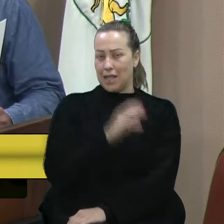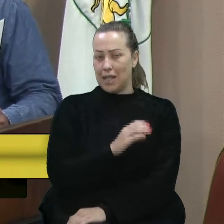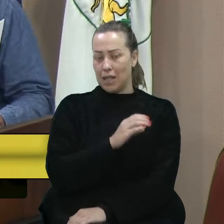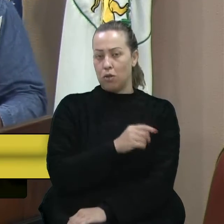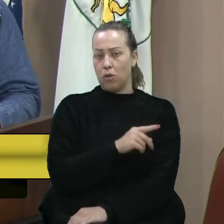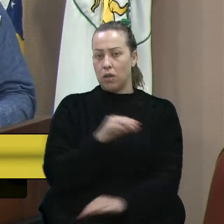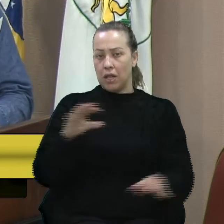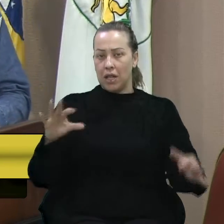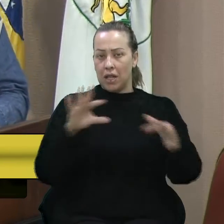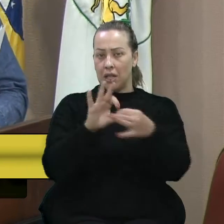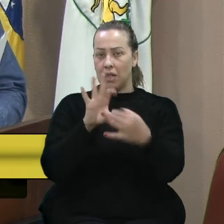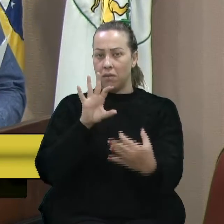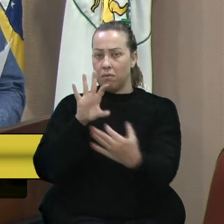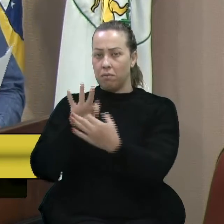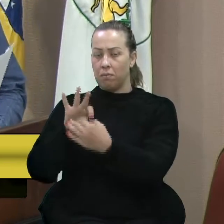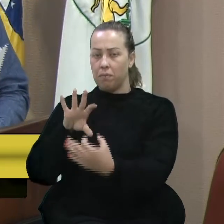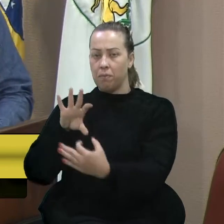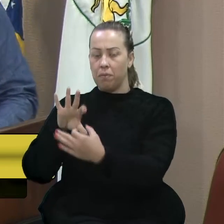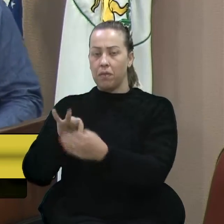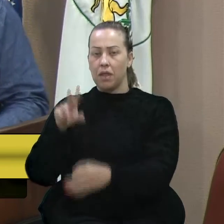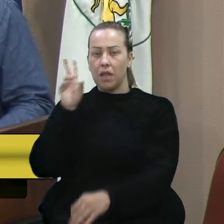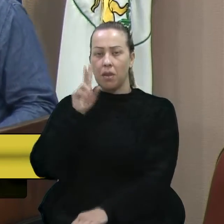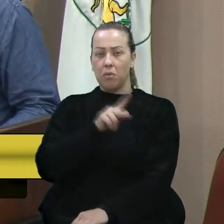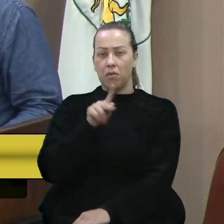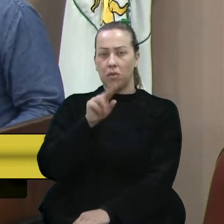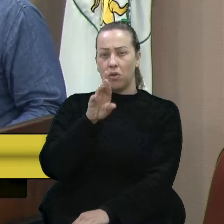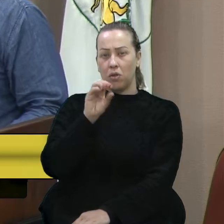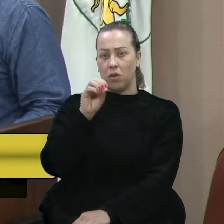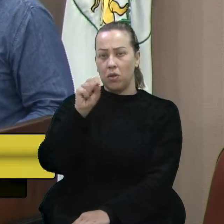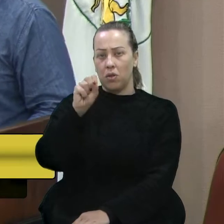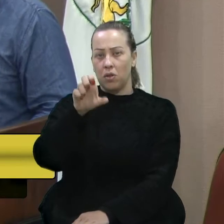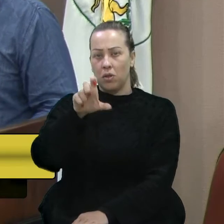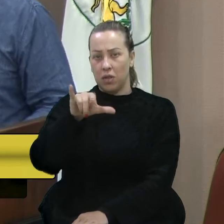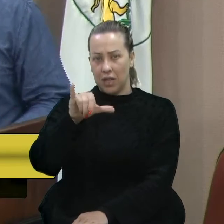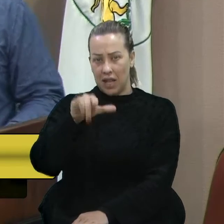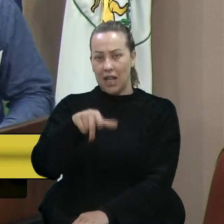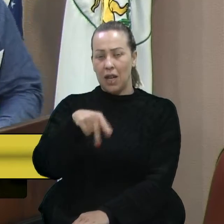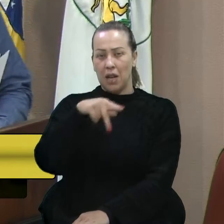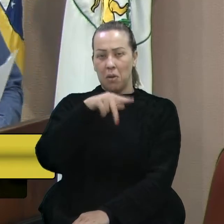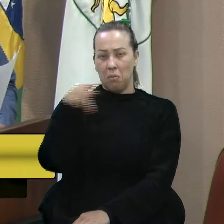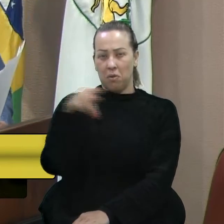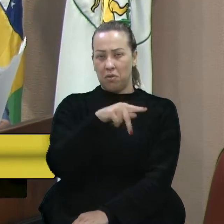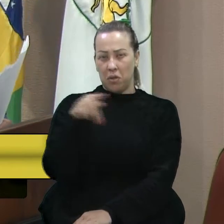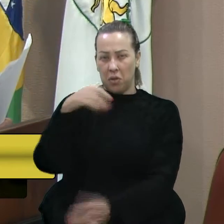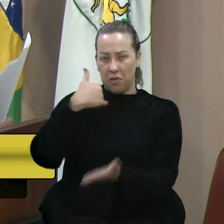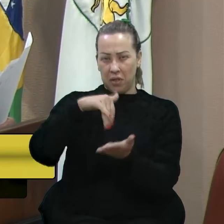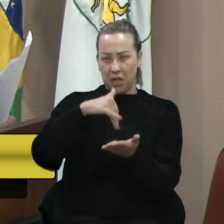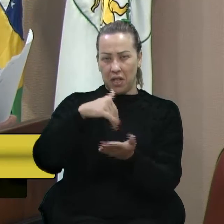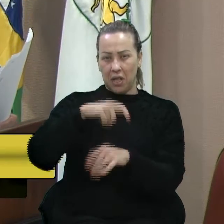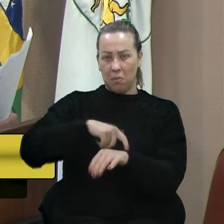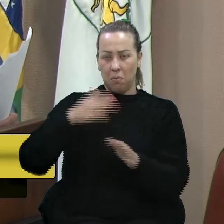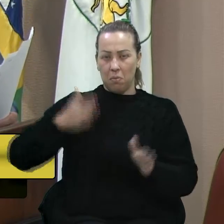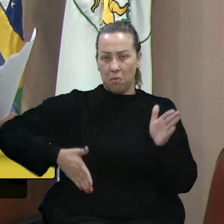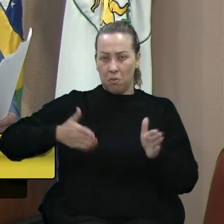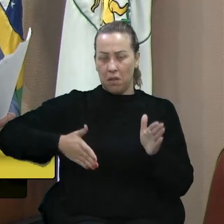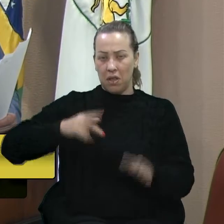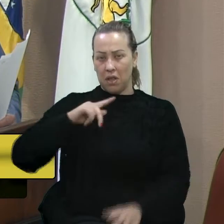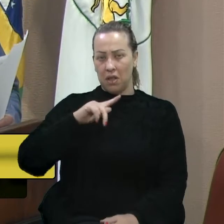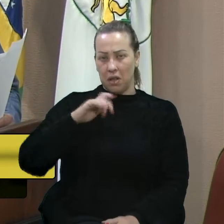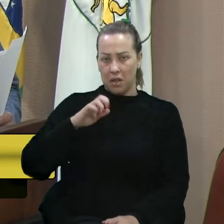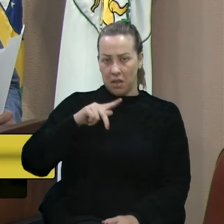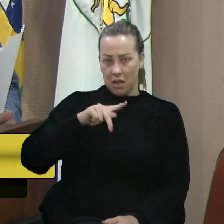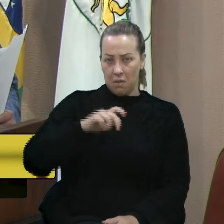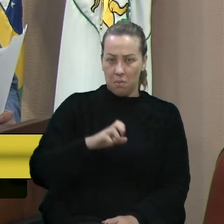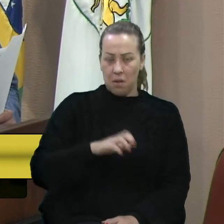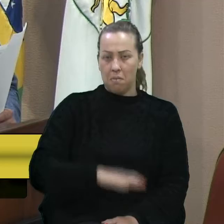como bem lembrava a professora Rosionice Pacífico, que foi nossa secretária de Educação à época do governo Pepe Vargas,